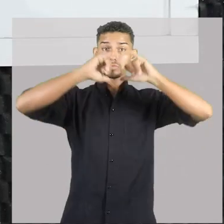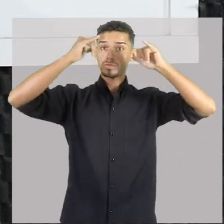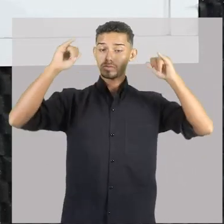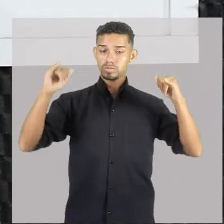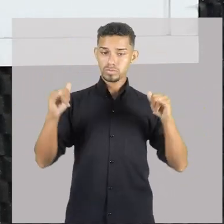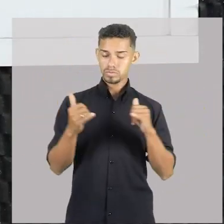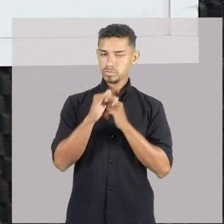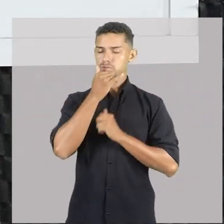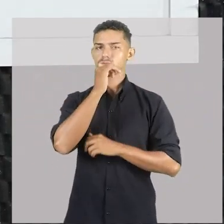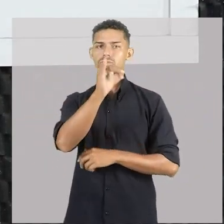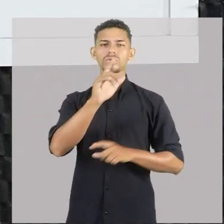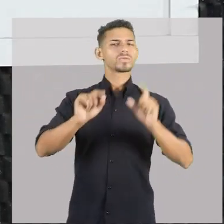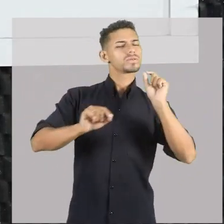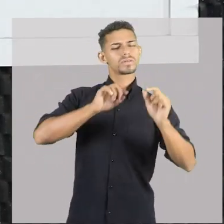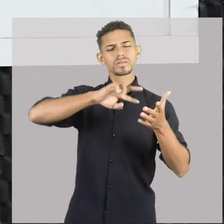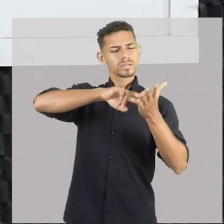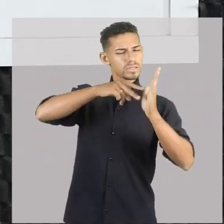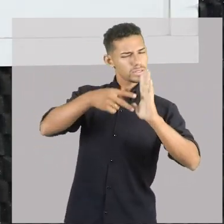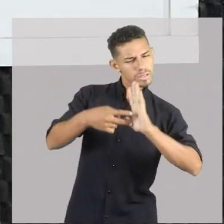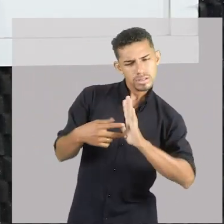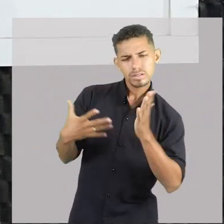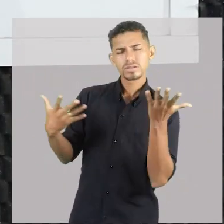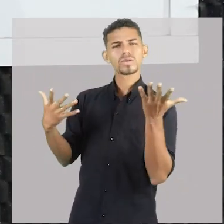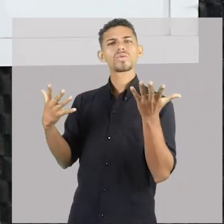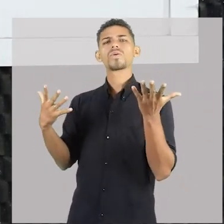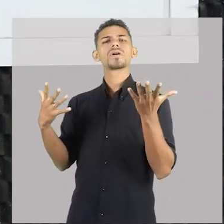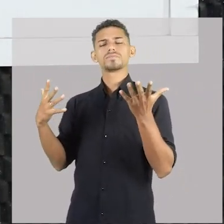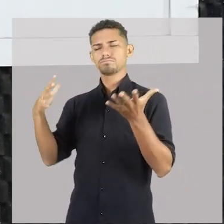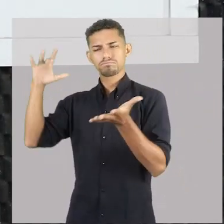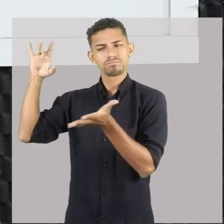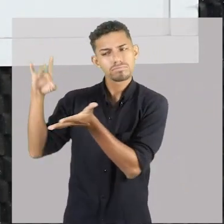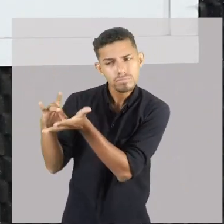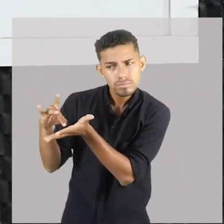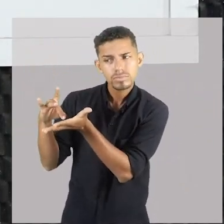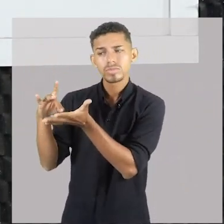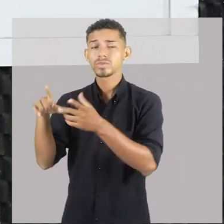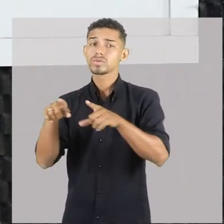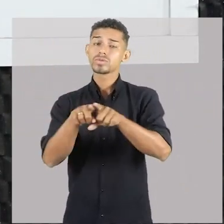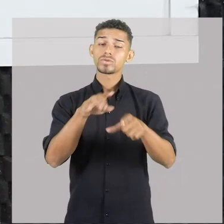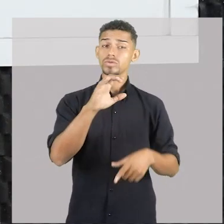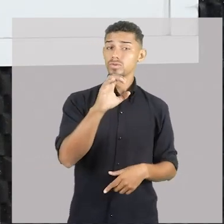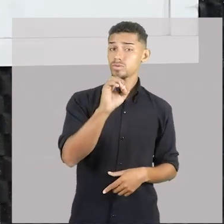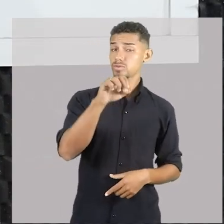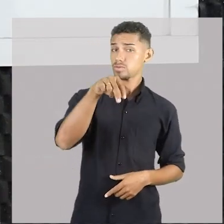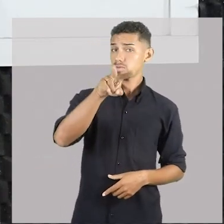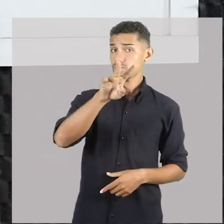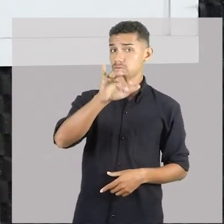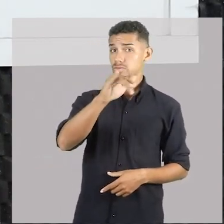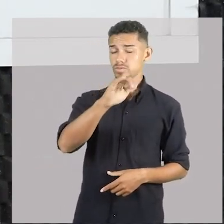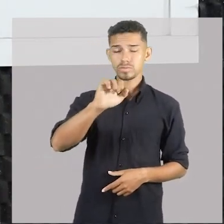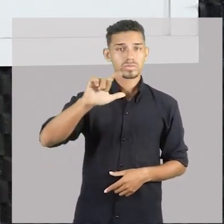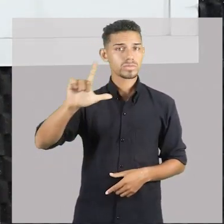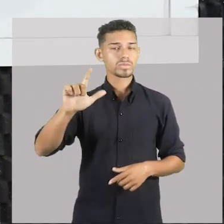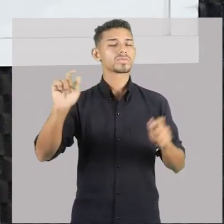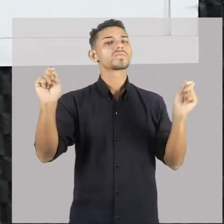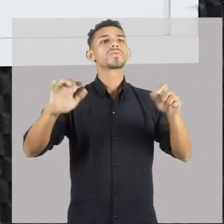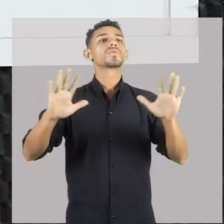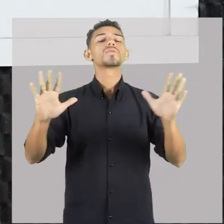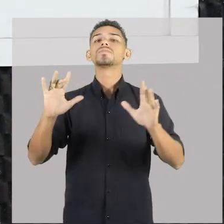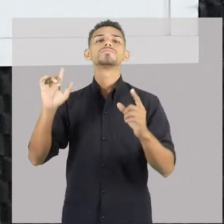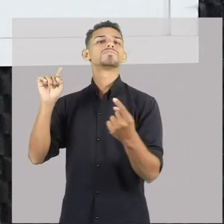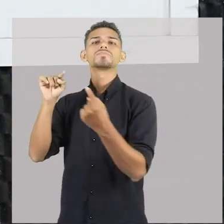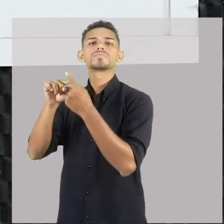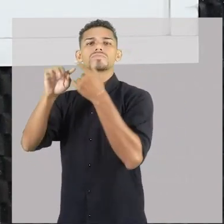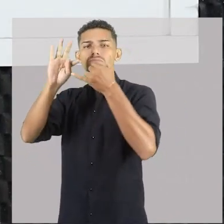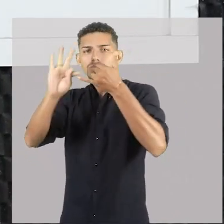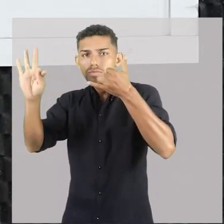tá? Então o que é corrente elétrica, qual é o sentido real, o sentido convencional, intensidade da corrente elétrica e o